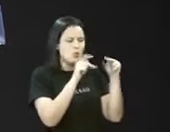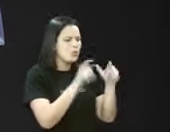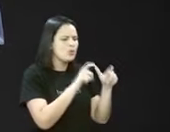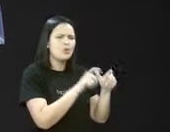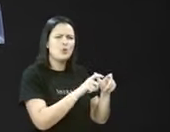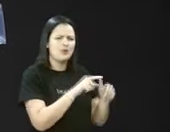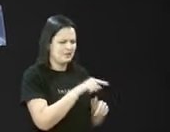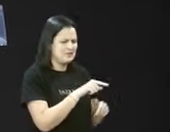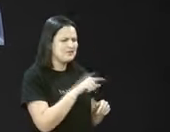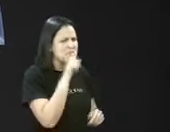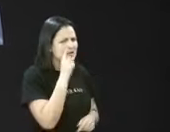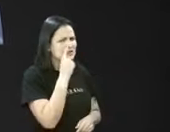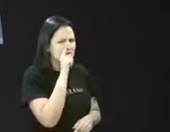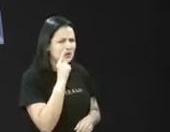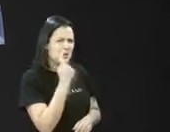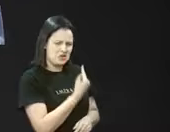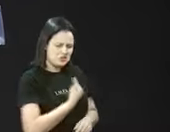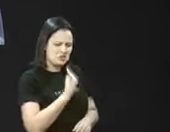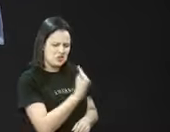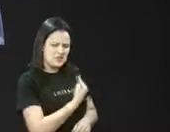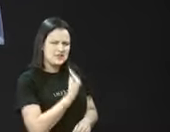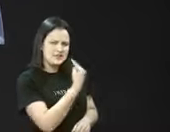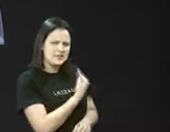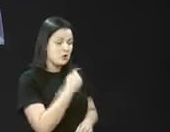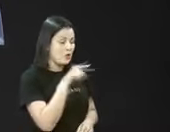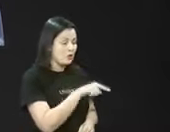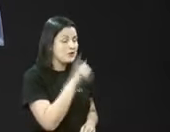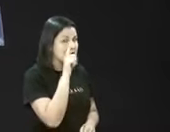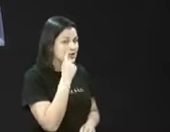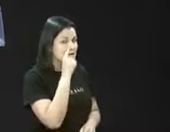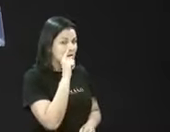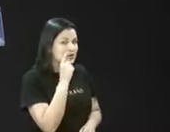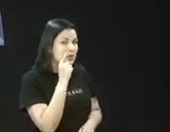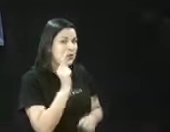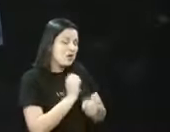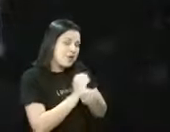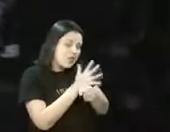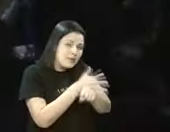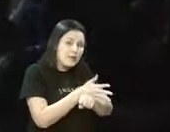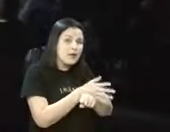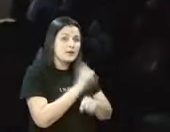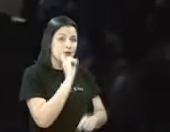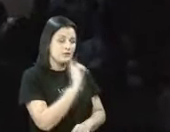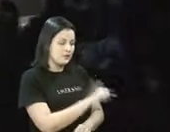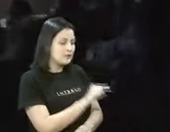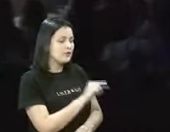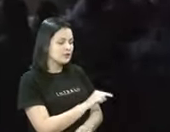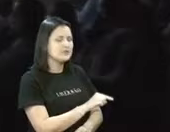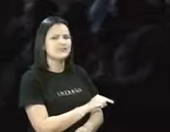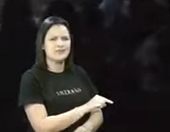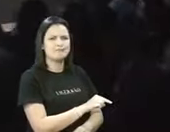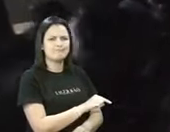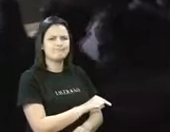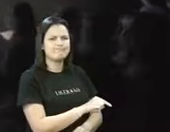te faz chorar sozinho. Fala, você chora pelas madrugadas, você apresenta em oração a Deus, você está aqui achando: eu